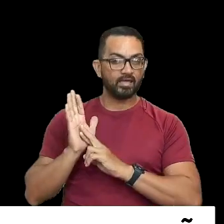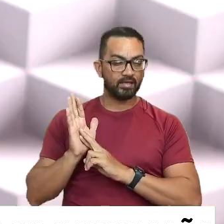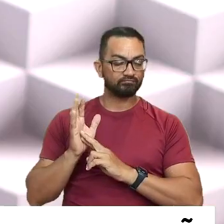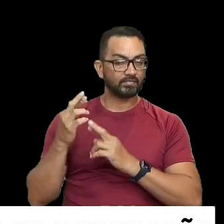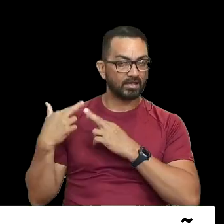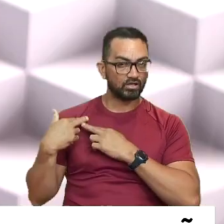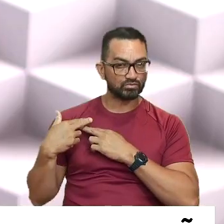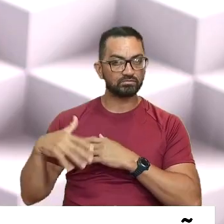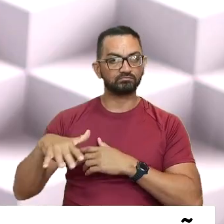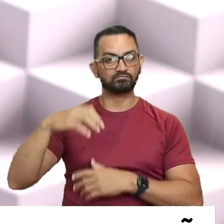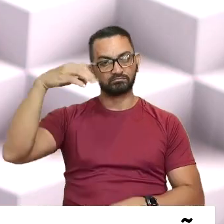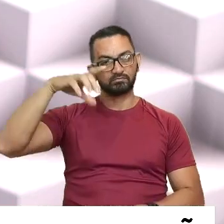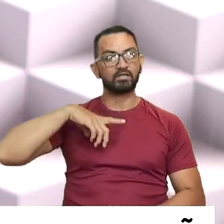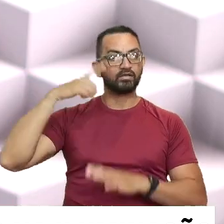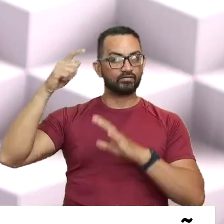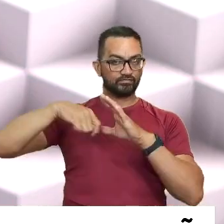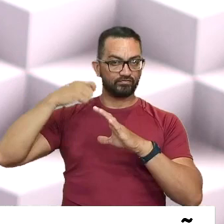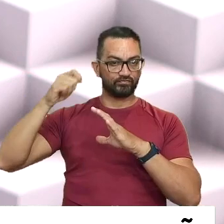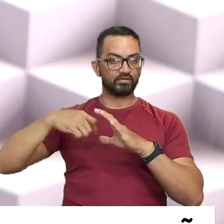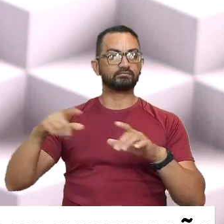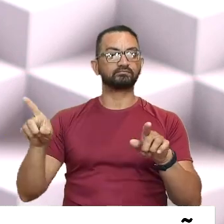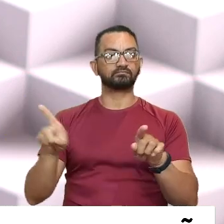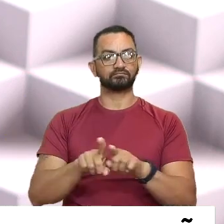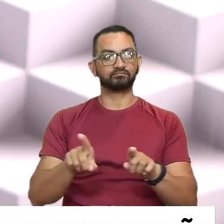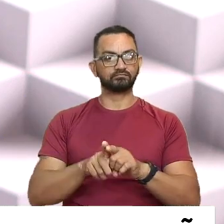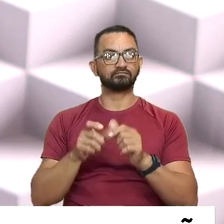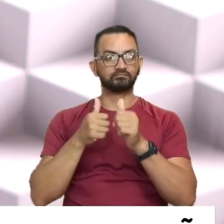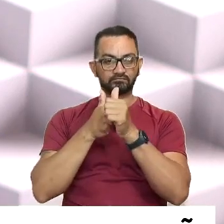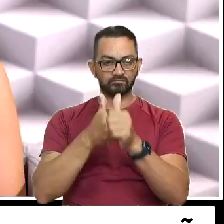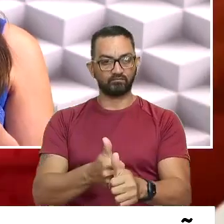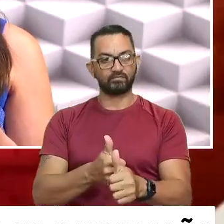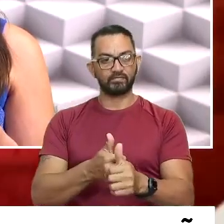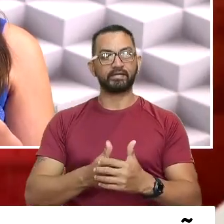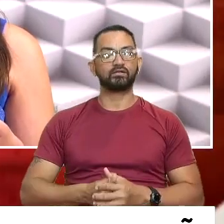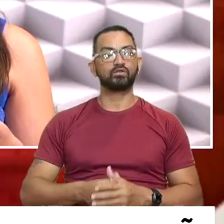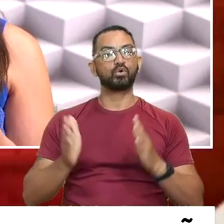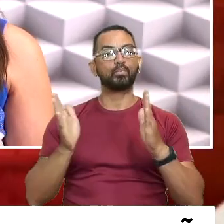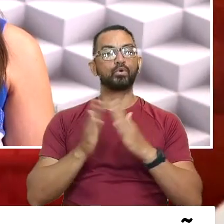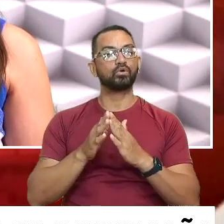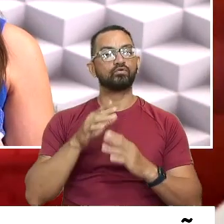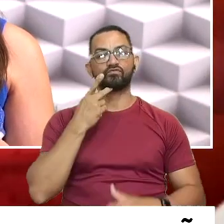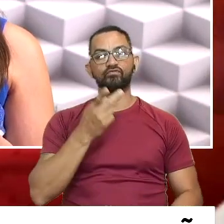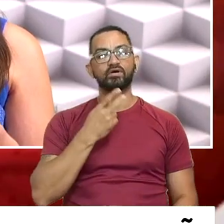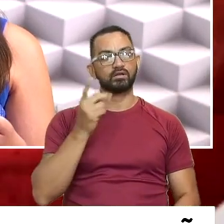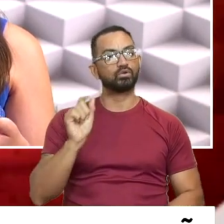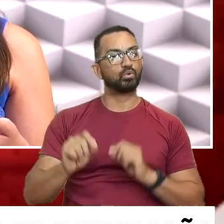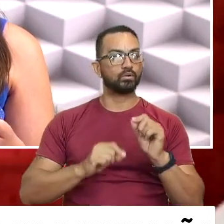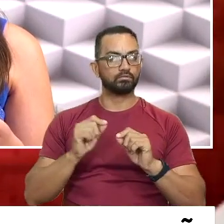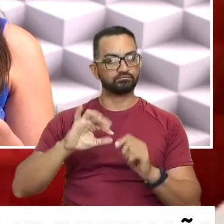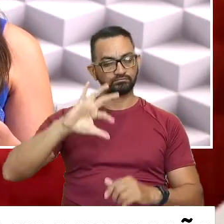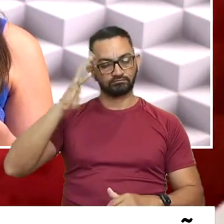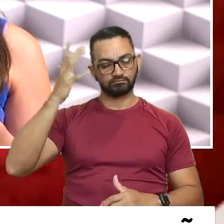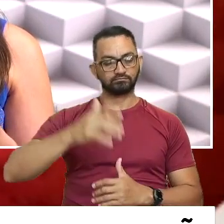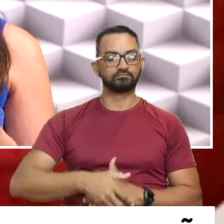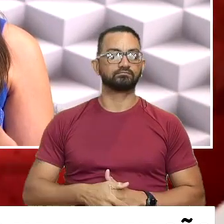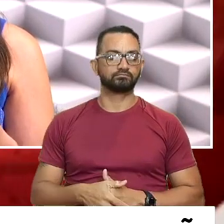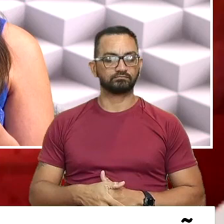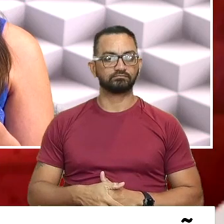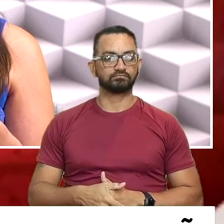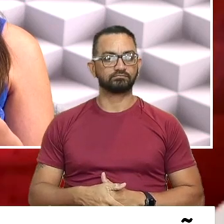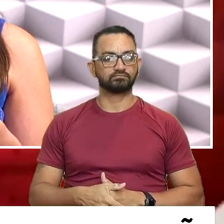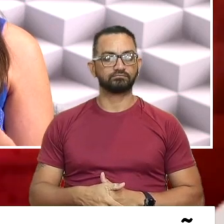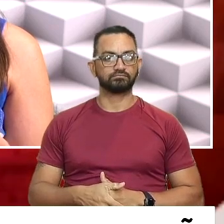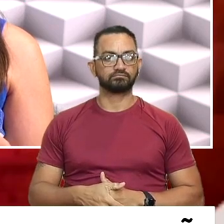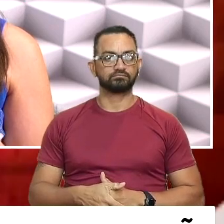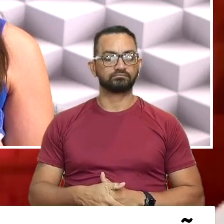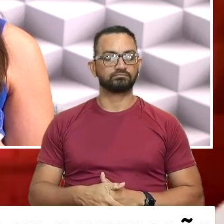pública na cidade, né? A gente tem o vídeo, inclusive, Mônica, do Isso. seguidor, né, que enviou para a gente, do morador, relatando toda a situação. A gente